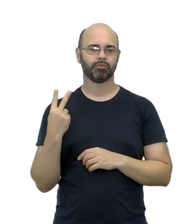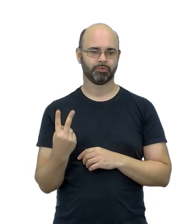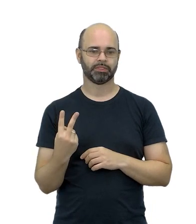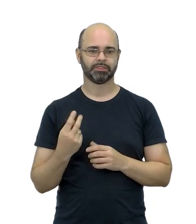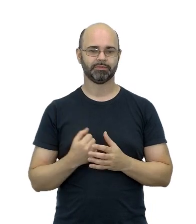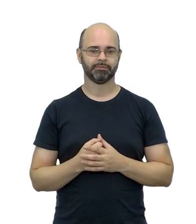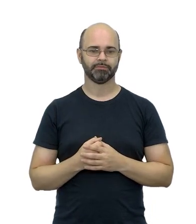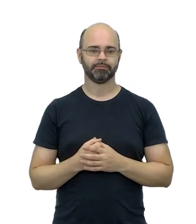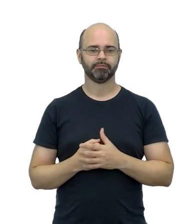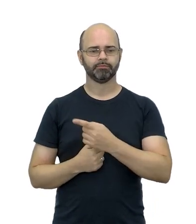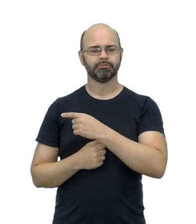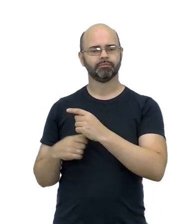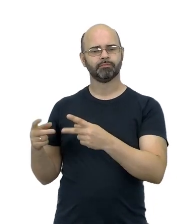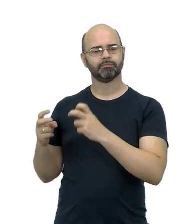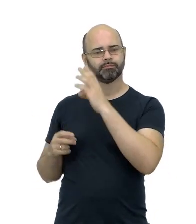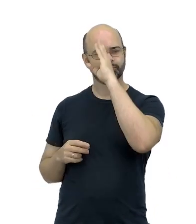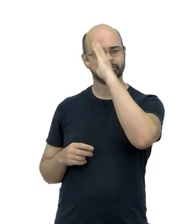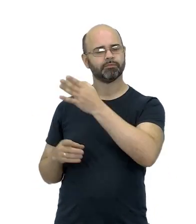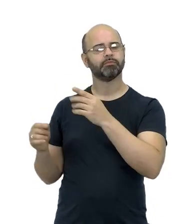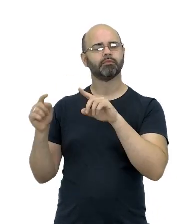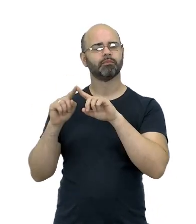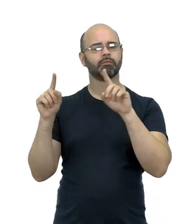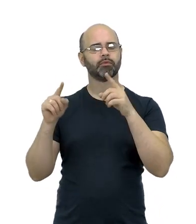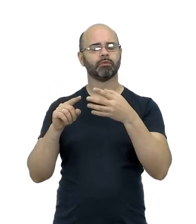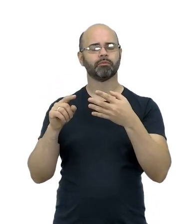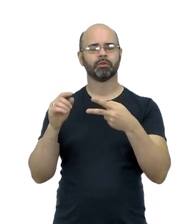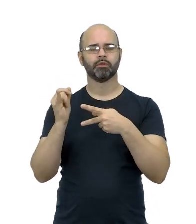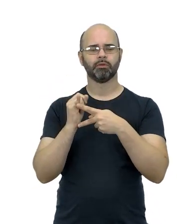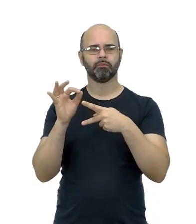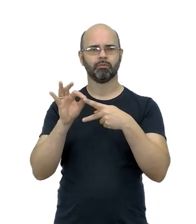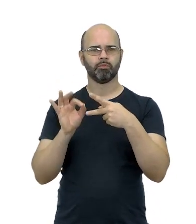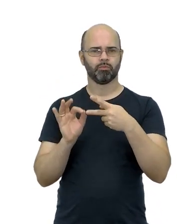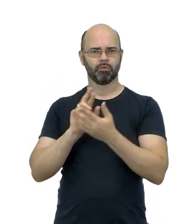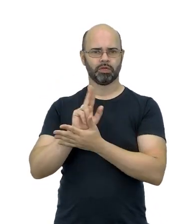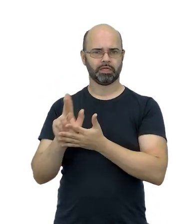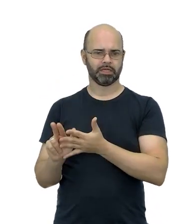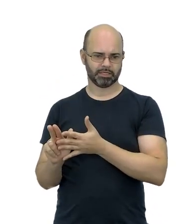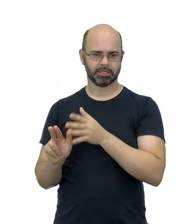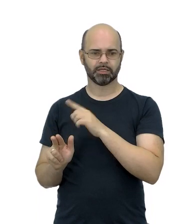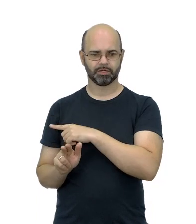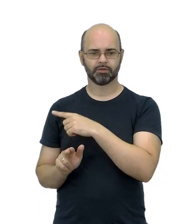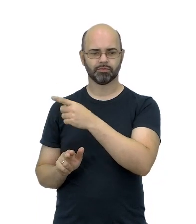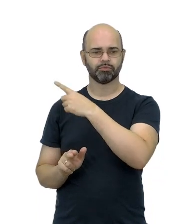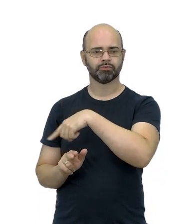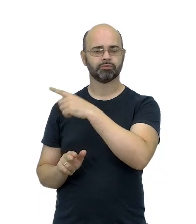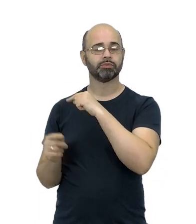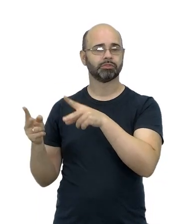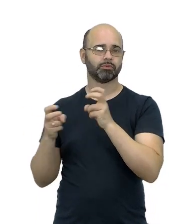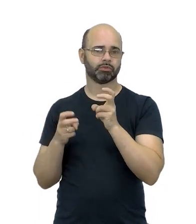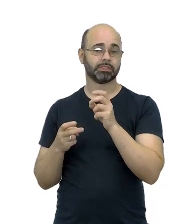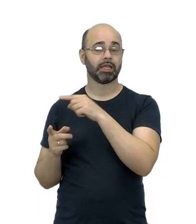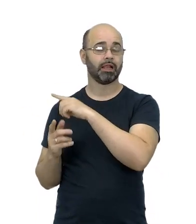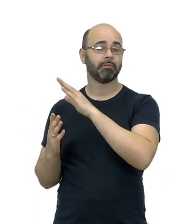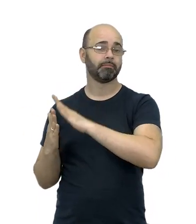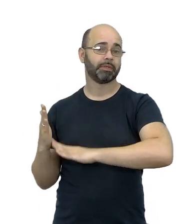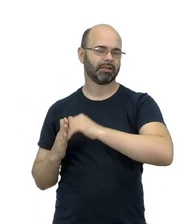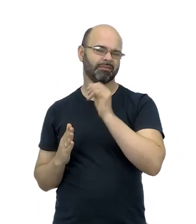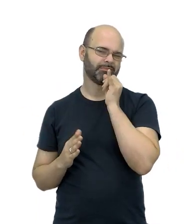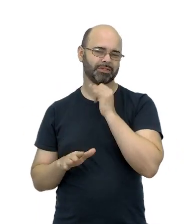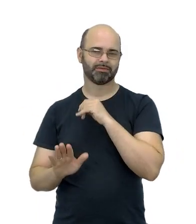é reconhecer e nomear os polígonos. Então, a Júlia, ela tem que pintar aí os polígonos, e para que ela pinte, primeiro